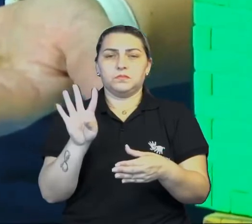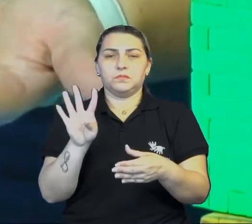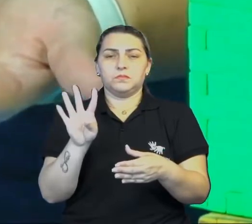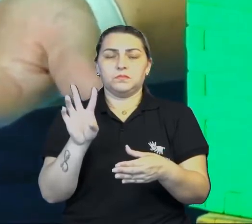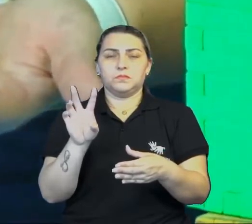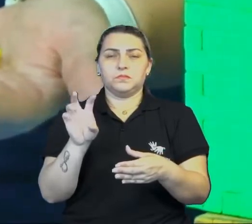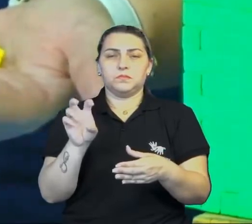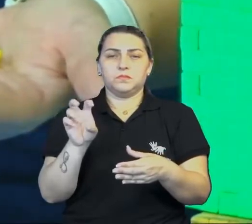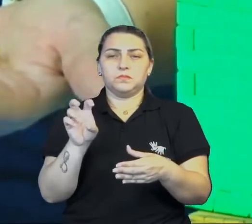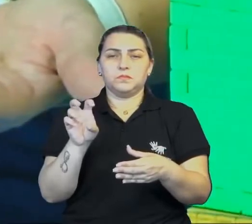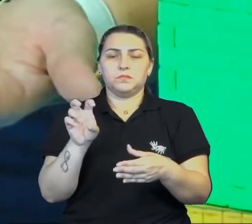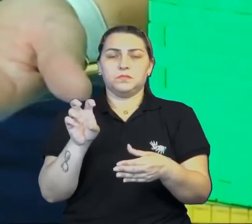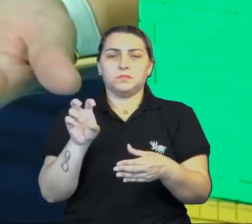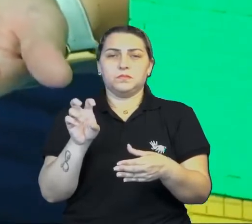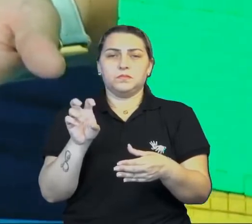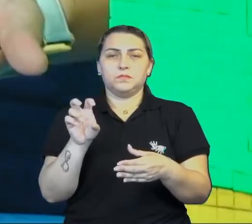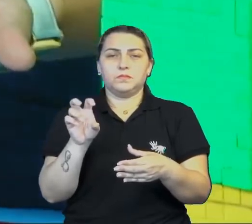3, 4,